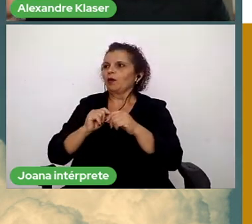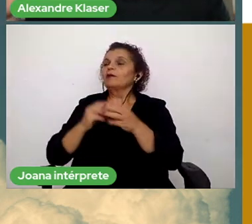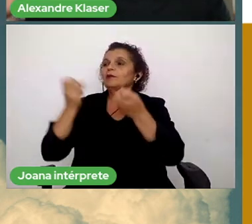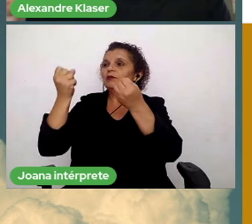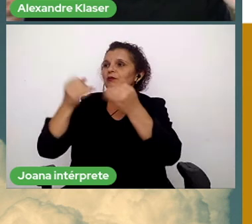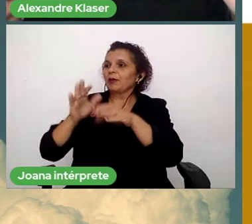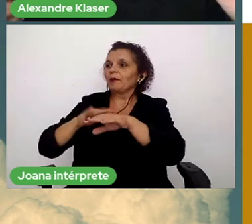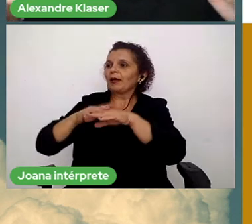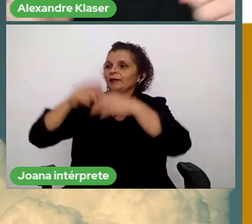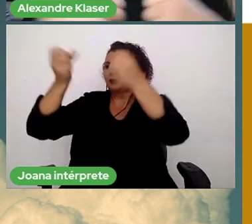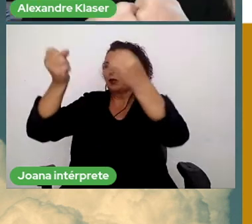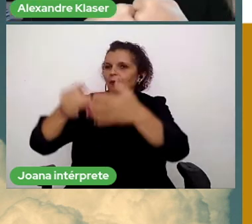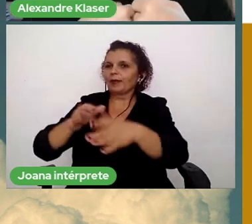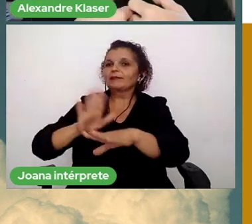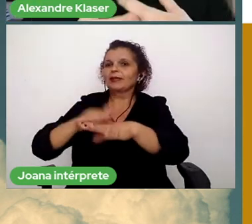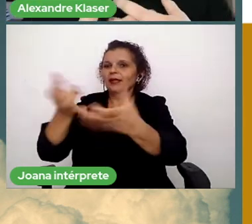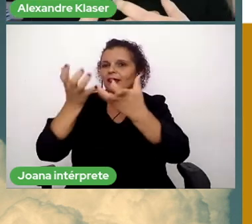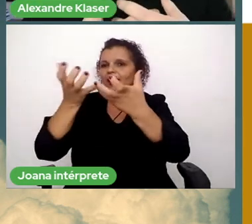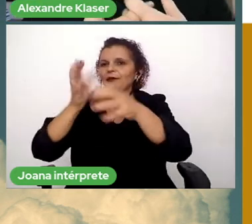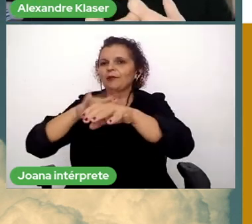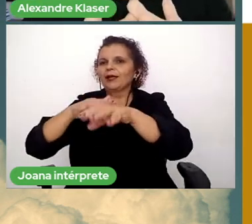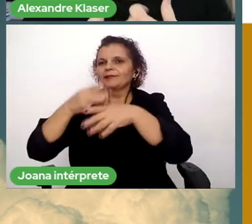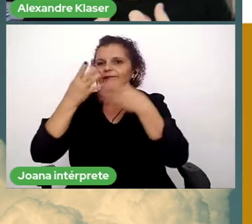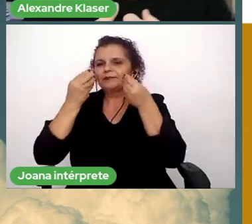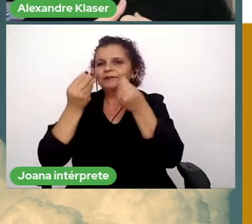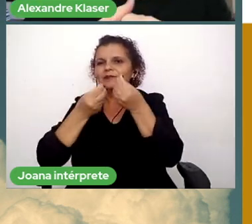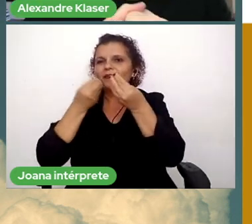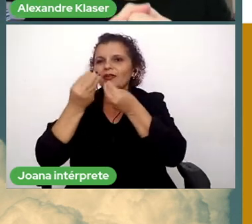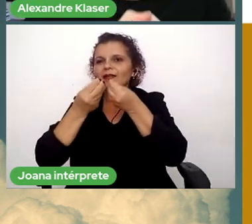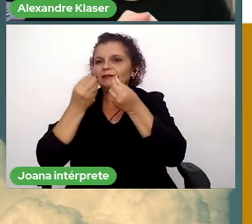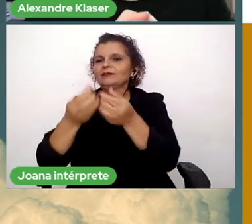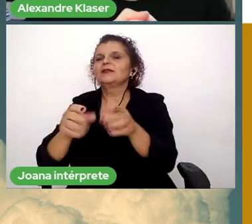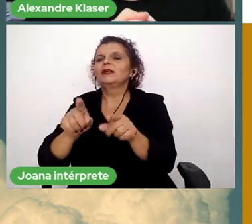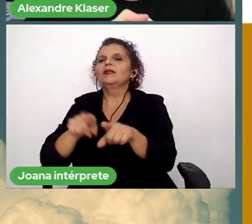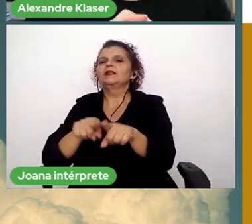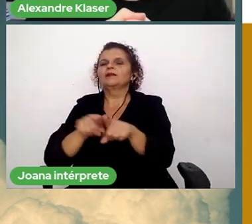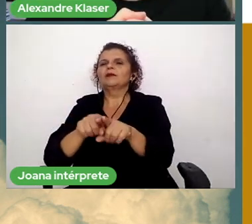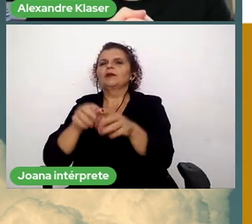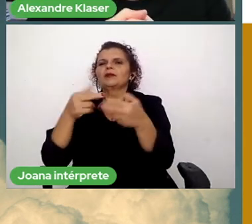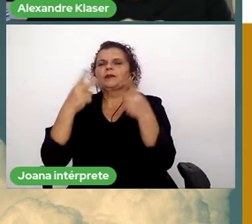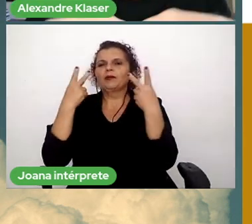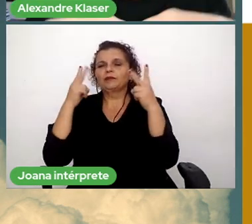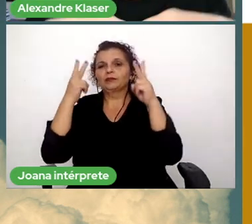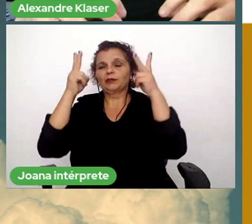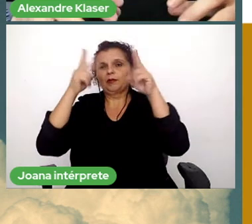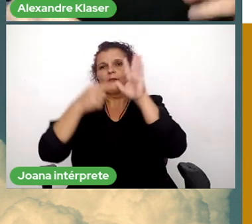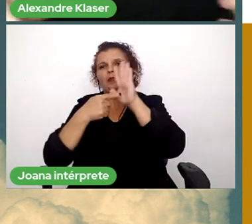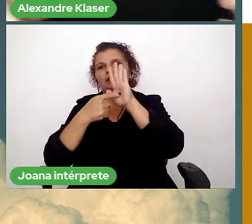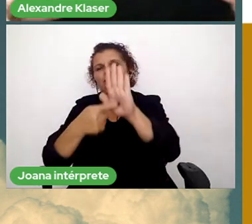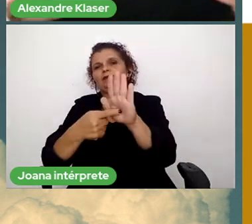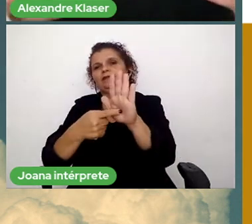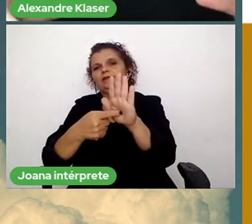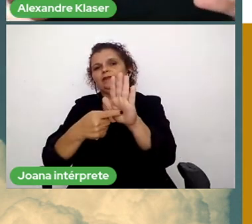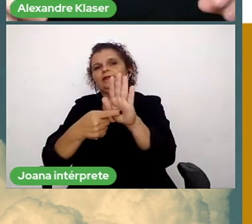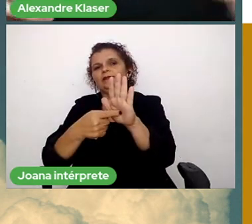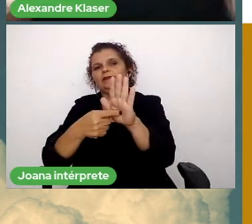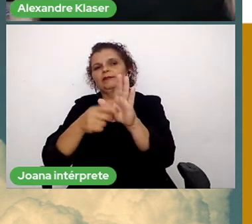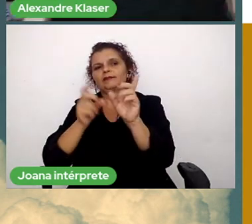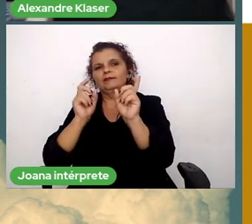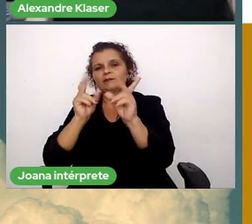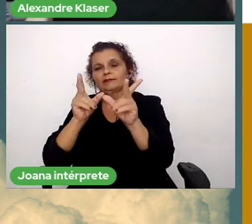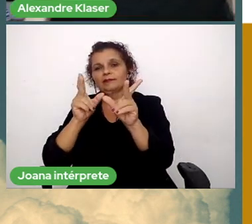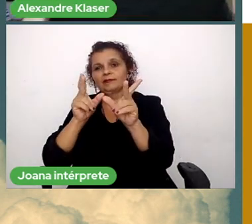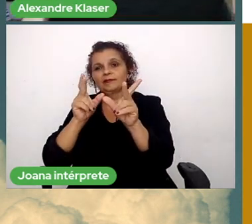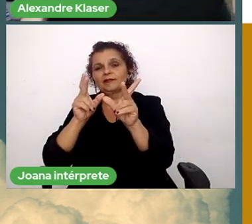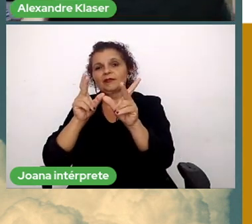saber. É uma coisa muito interessante é isso, sabe assim, essas pequenas vitórias para você mostrar, ok, isso que a gente